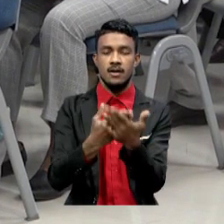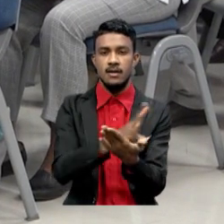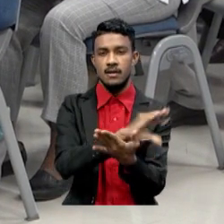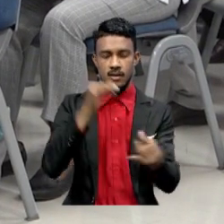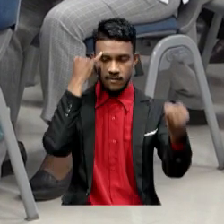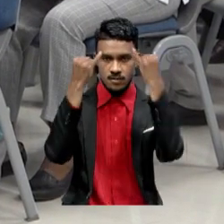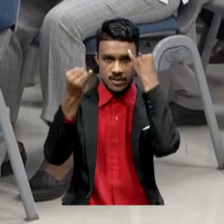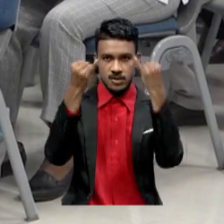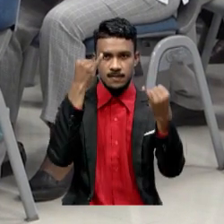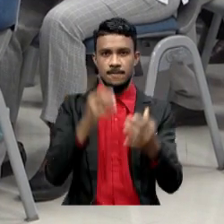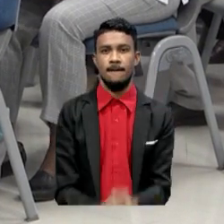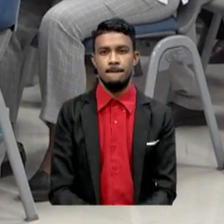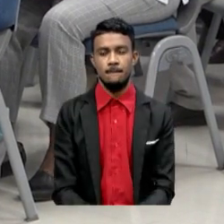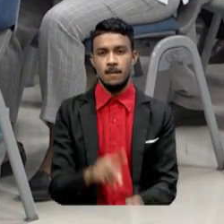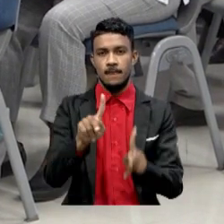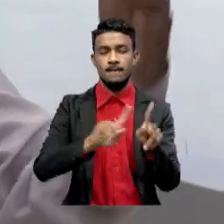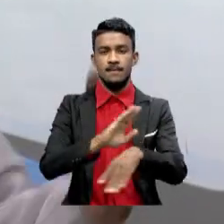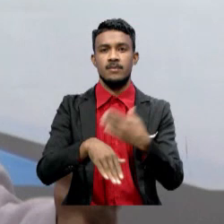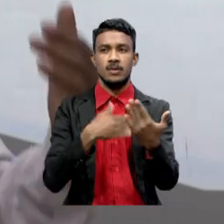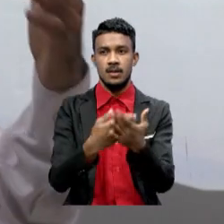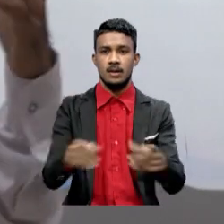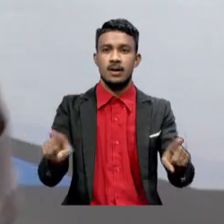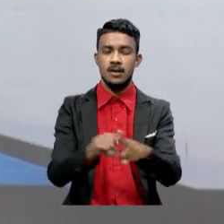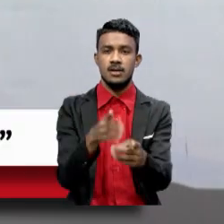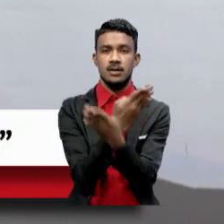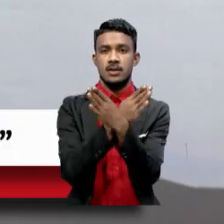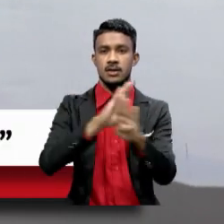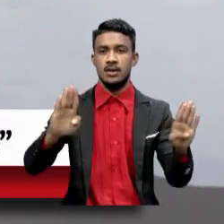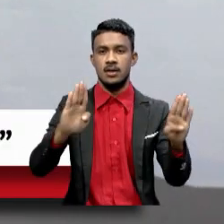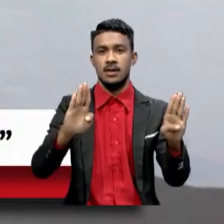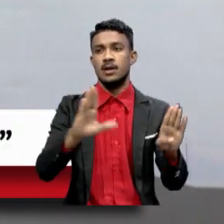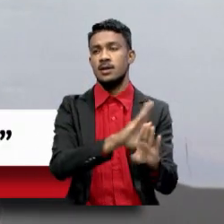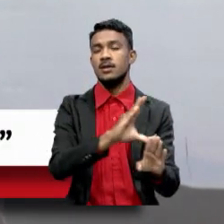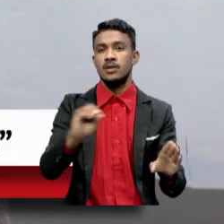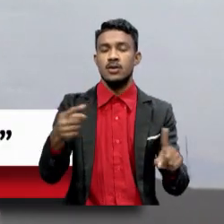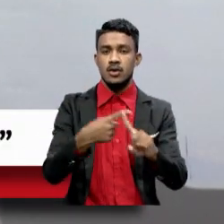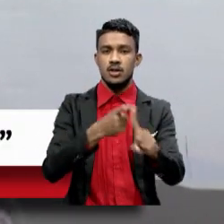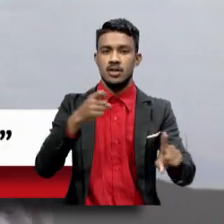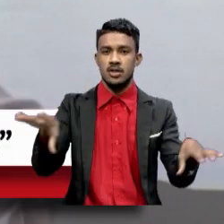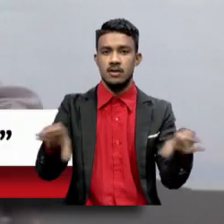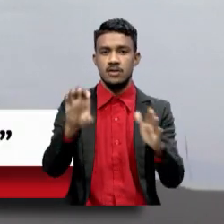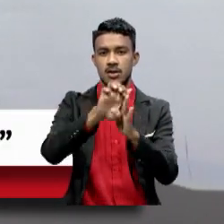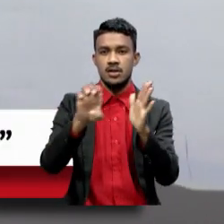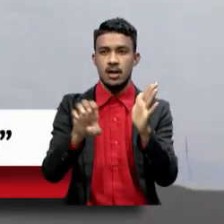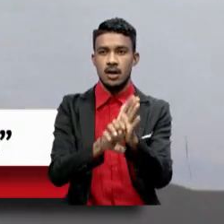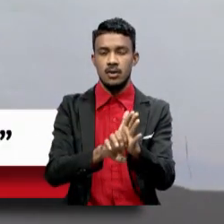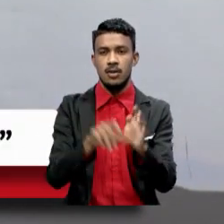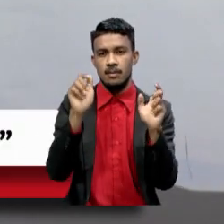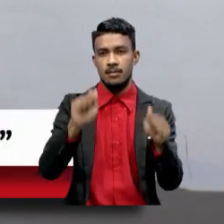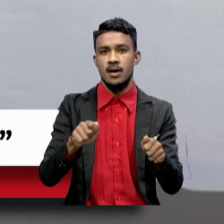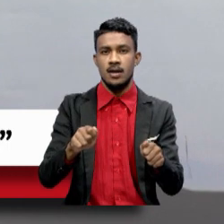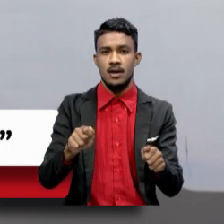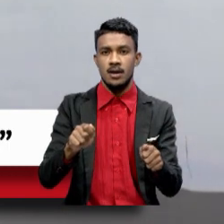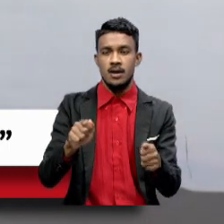informação. Sociedade civil nian, sai, usi institusi Estado yang ida sai sebel akademik yang